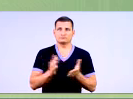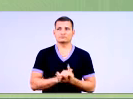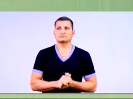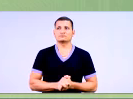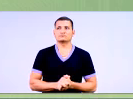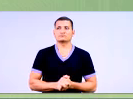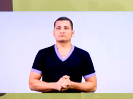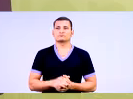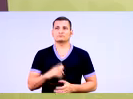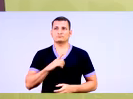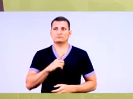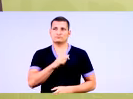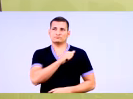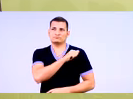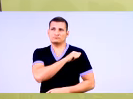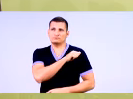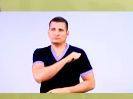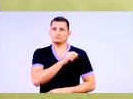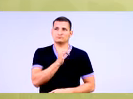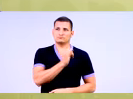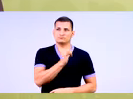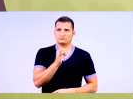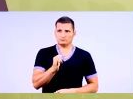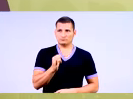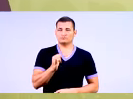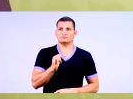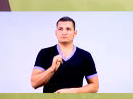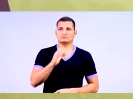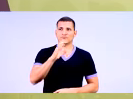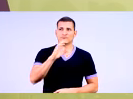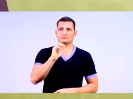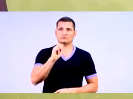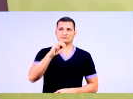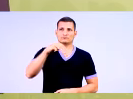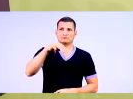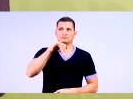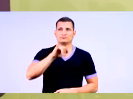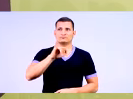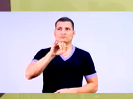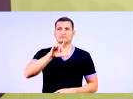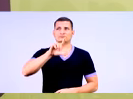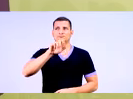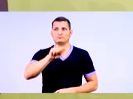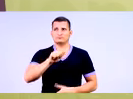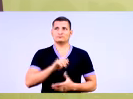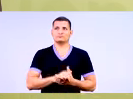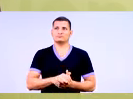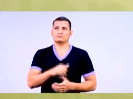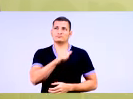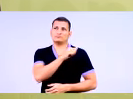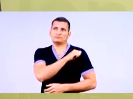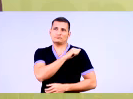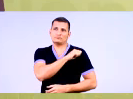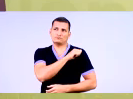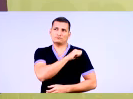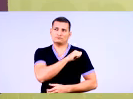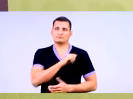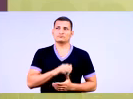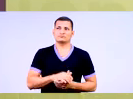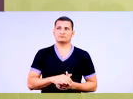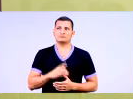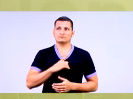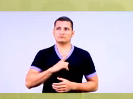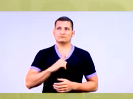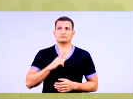aluno, tutora presencial, Camila Pedrosa, IFAC, que está dizendo os alunos da Baixada tiveram